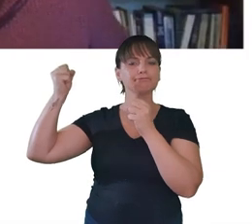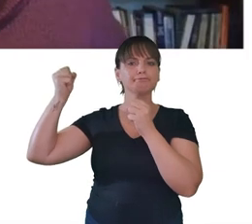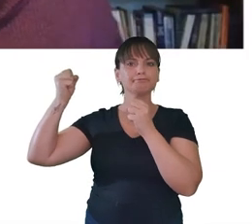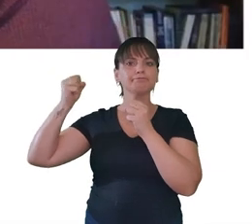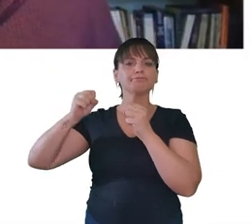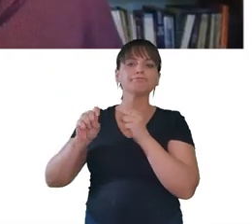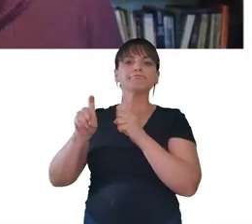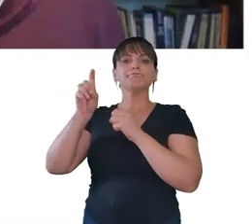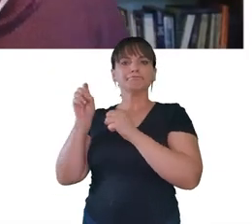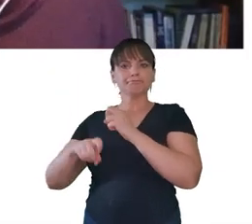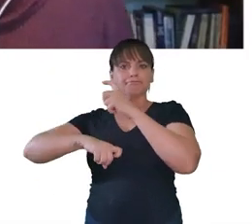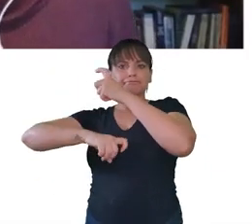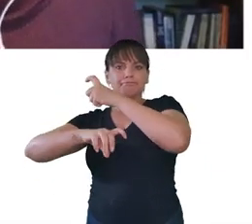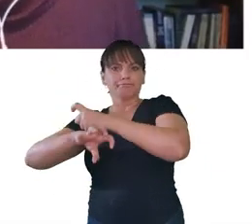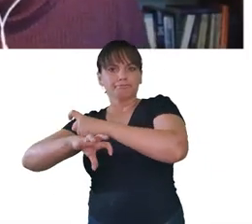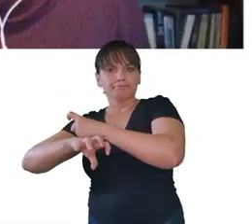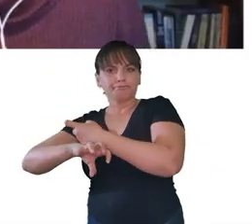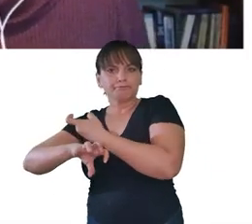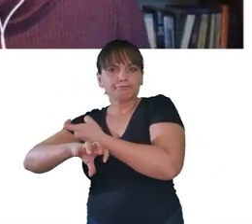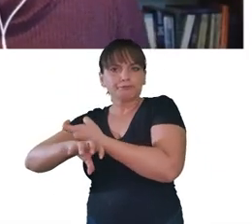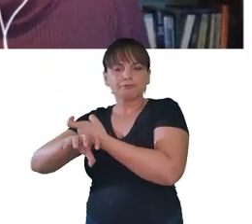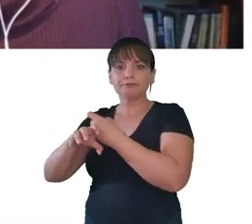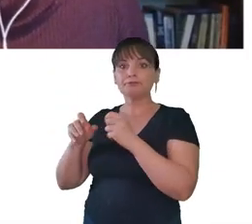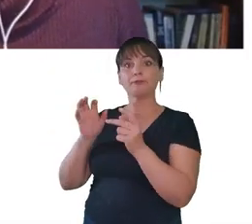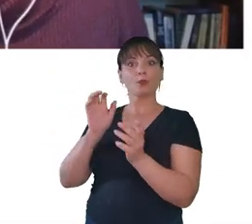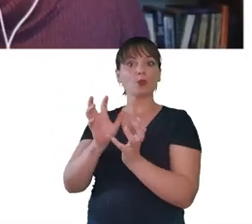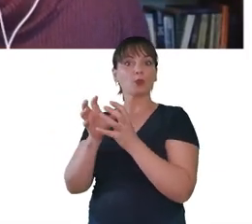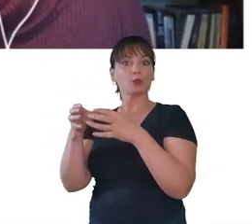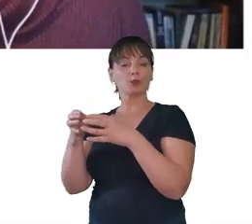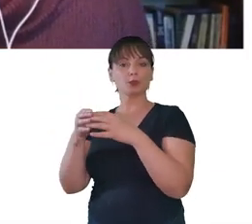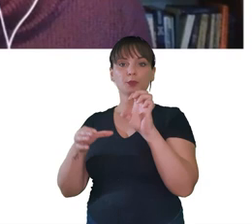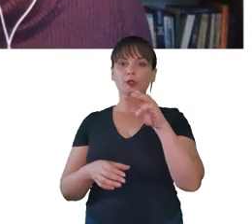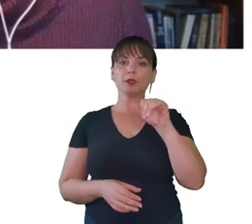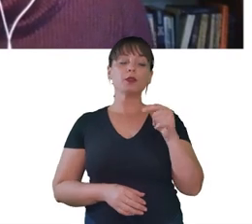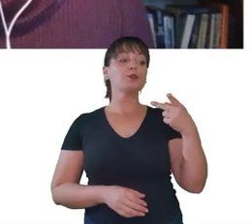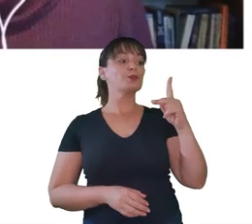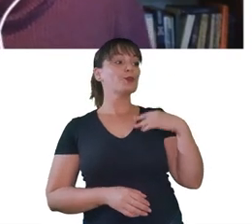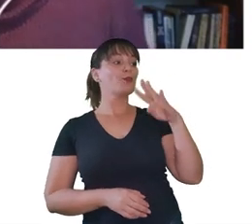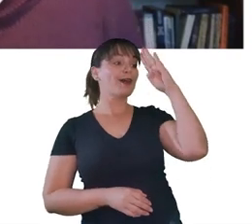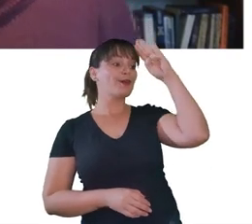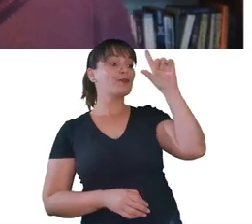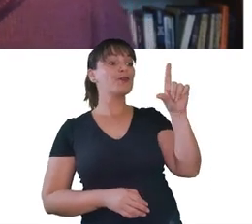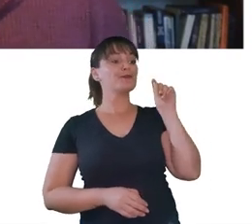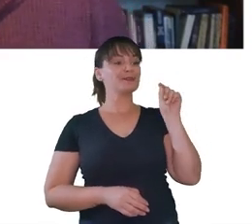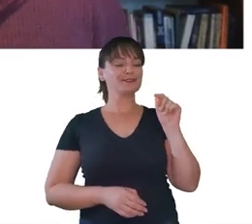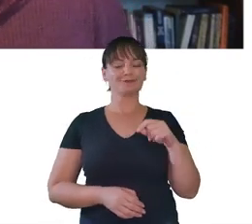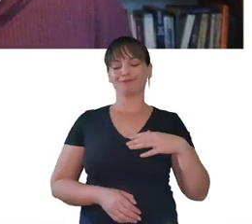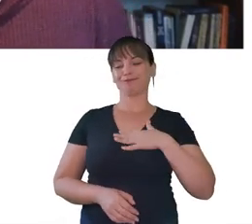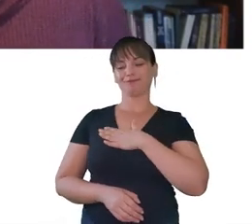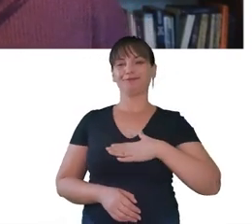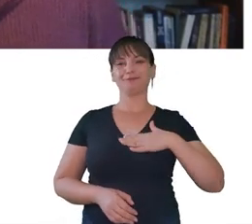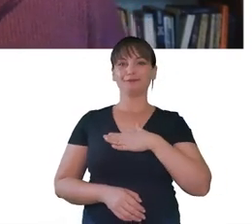fazem parte dessa Ema Branca. Então, e qual é a sua favorita, professora? Ah, eu gosto muito